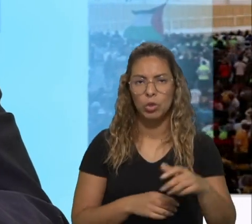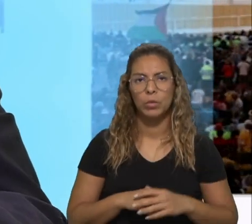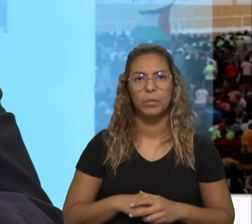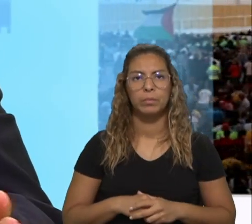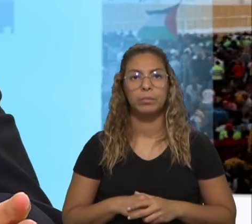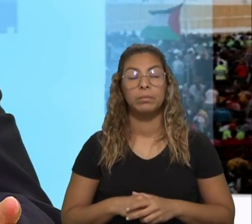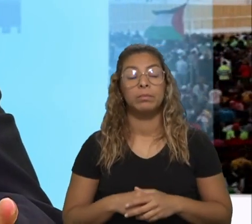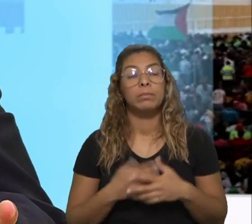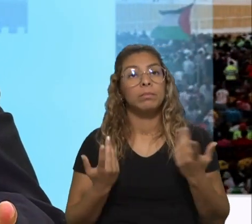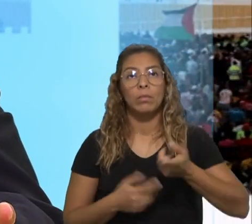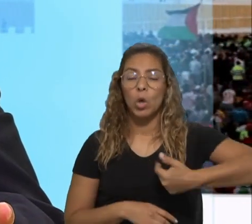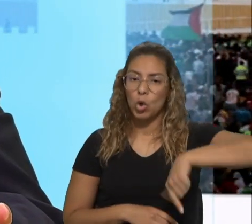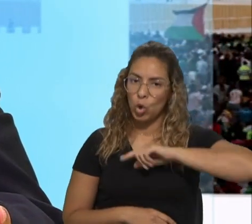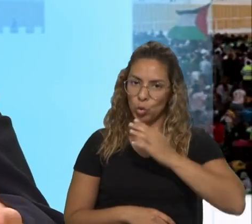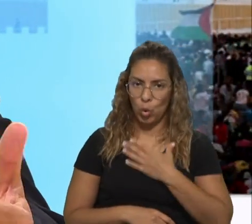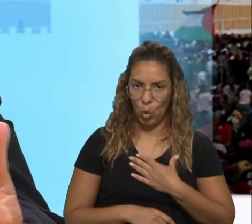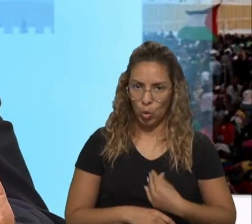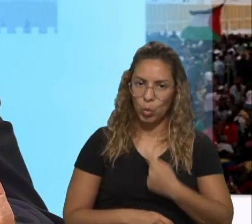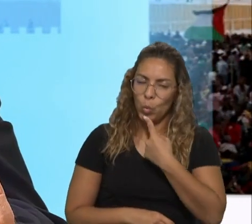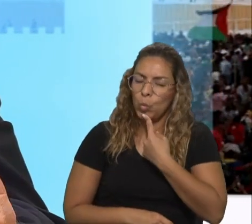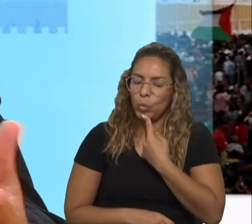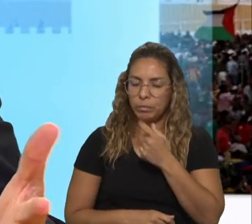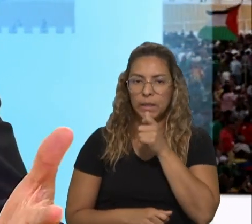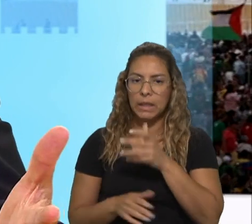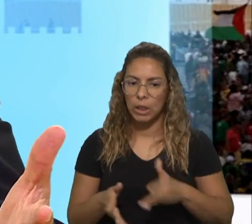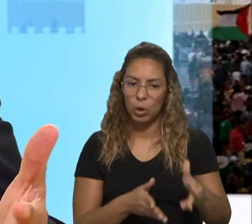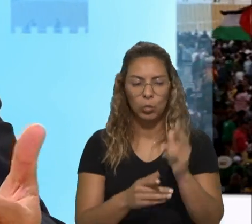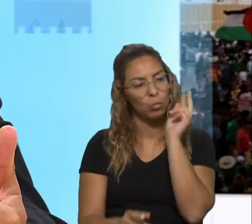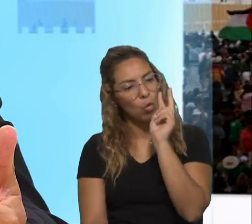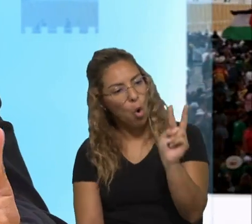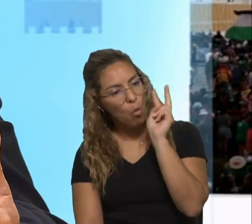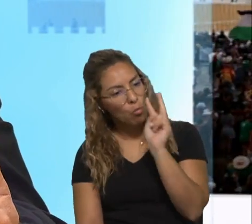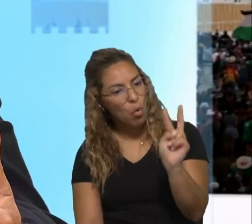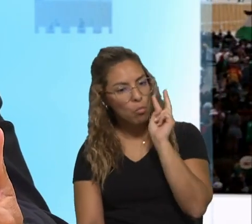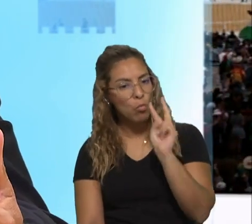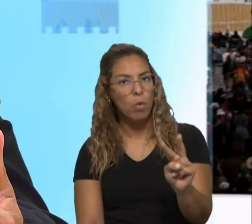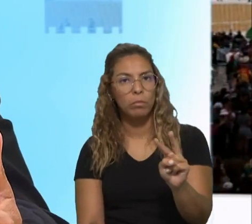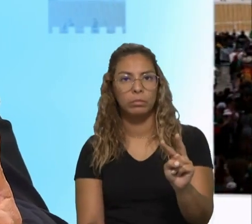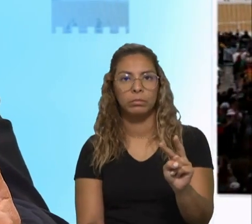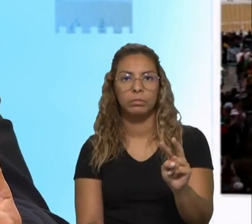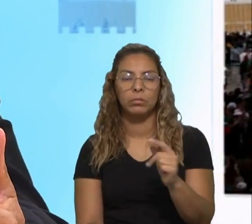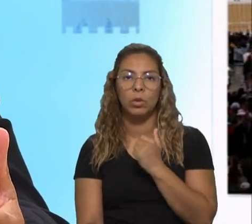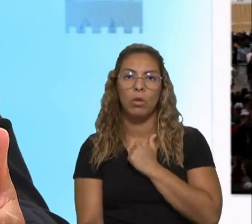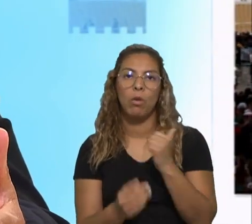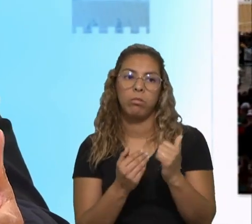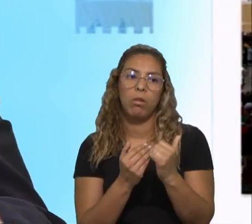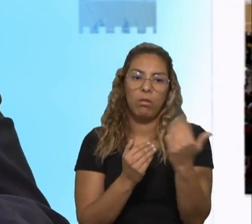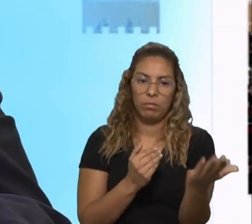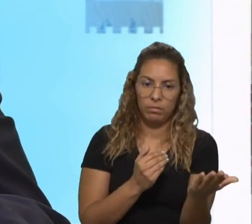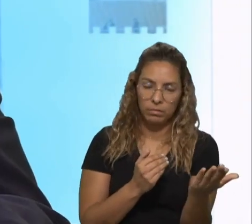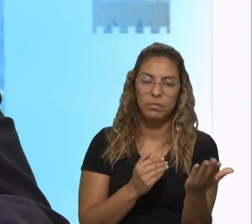Nós gostamos muito do rio, mas é de o ver habitualmente das margens para o seu interior, para o interior do